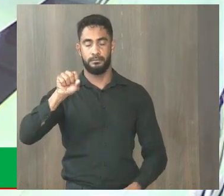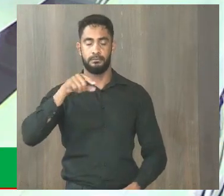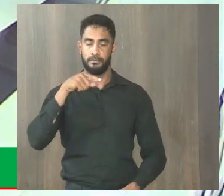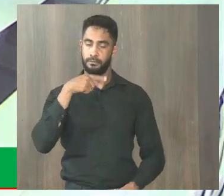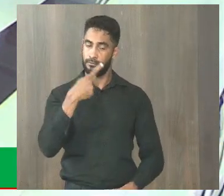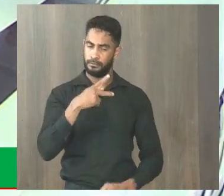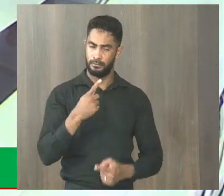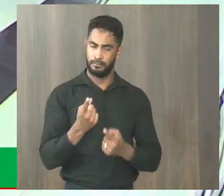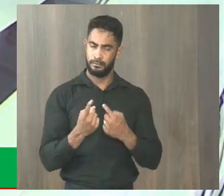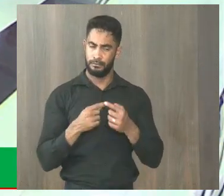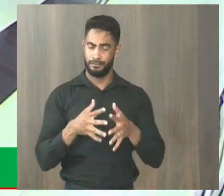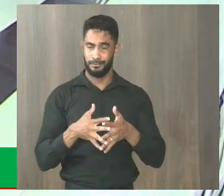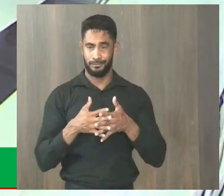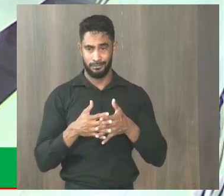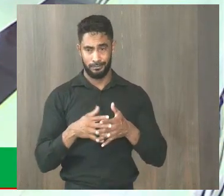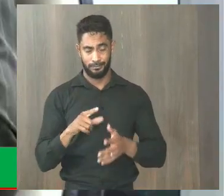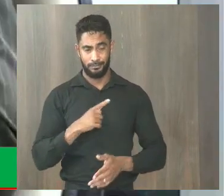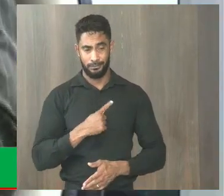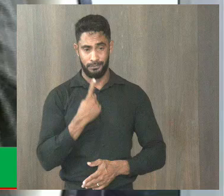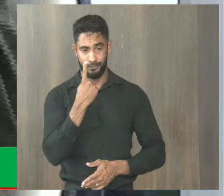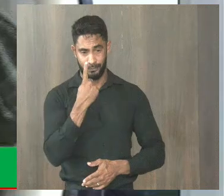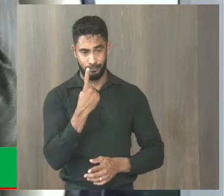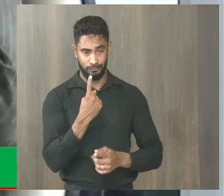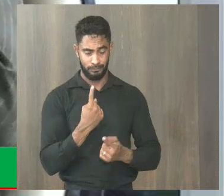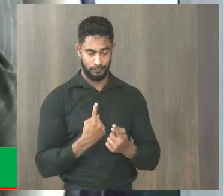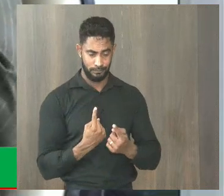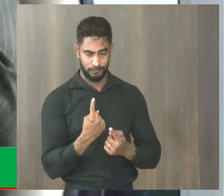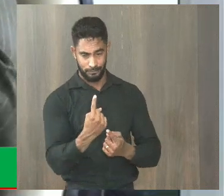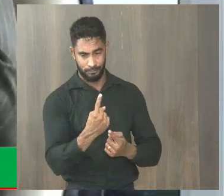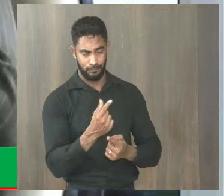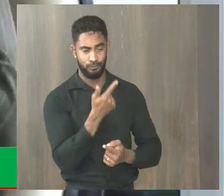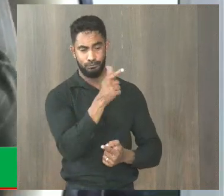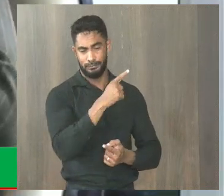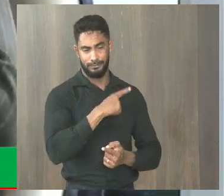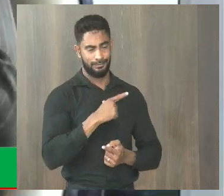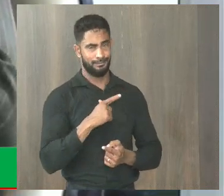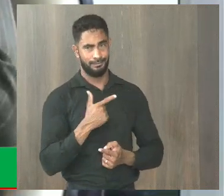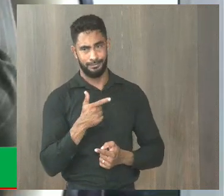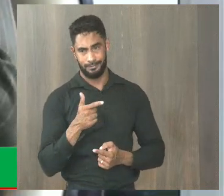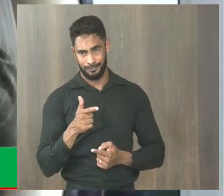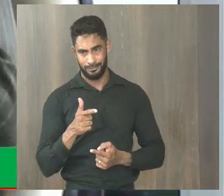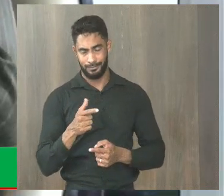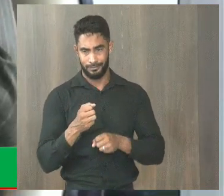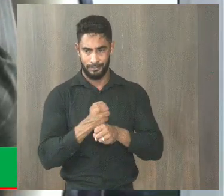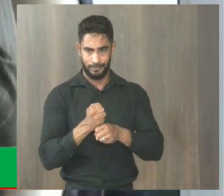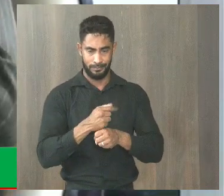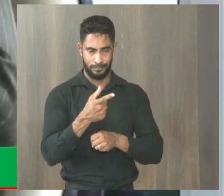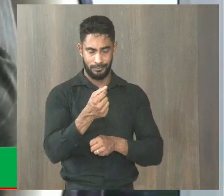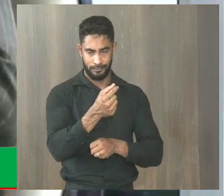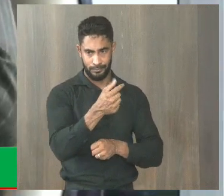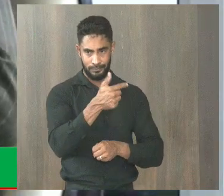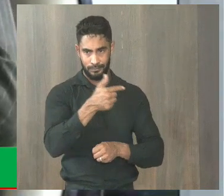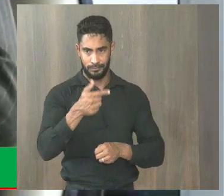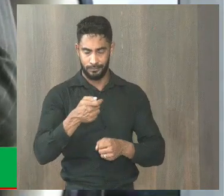ela, na verdade, ela existia só uma pista. O outro lado nem aberta era. Desde 2022, o